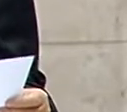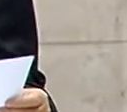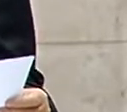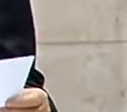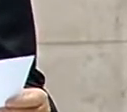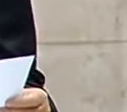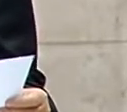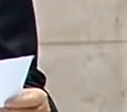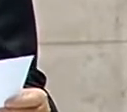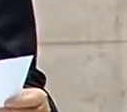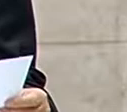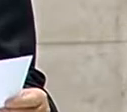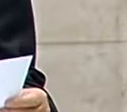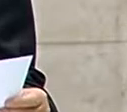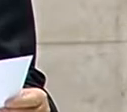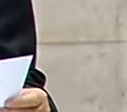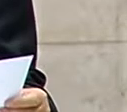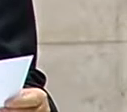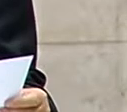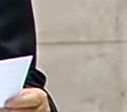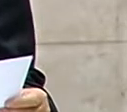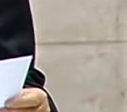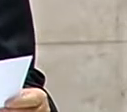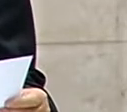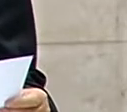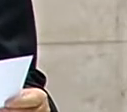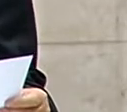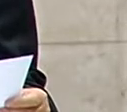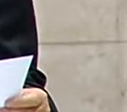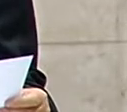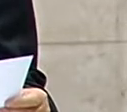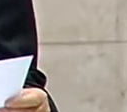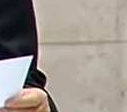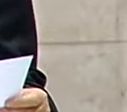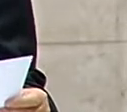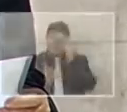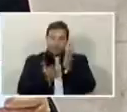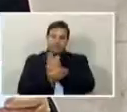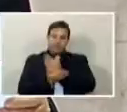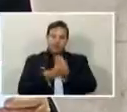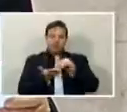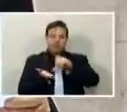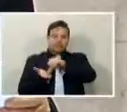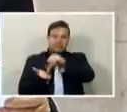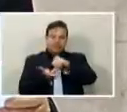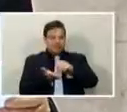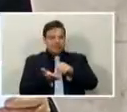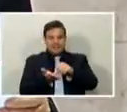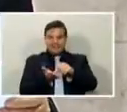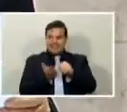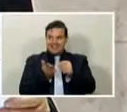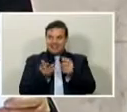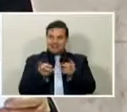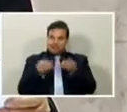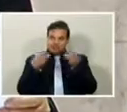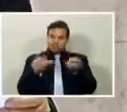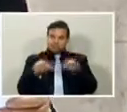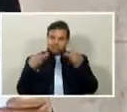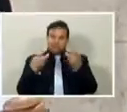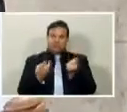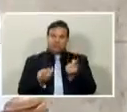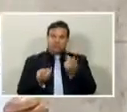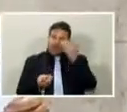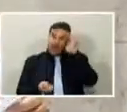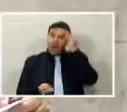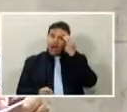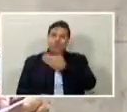Simplesmente quer entregar patrimônio público para alguns setores ganhar muito dinheiro. E eu acho que o governo